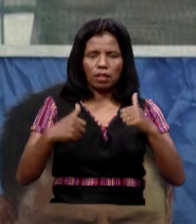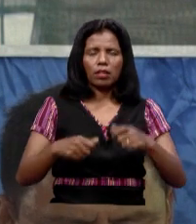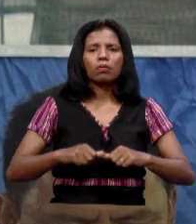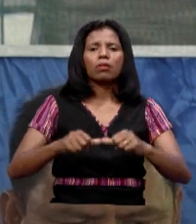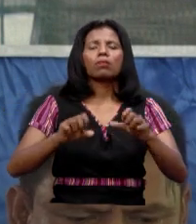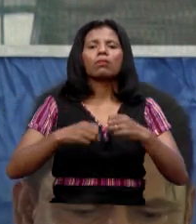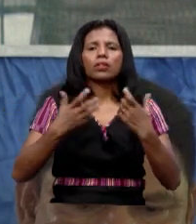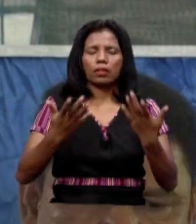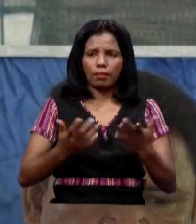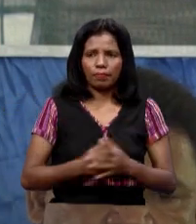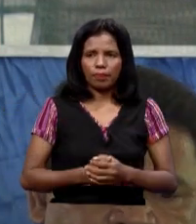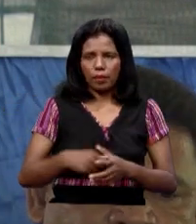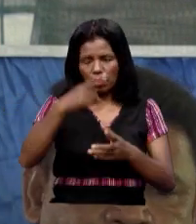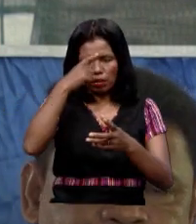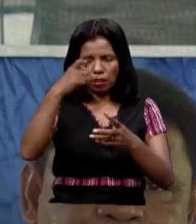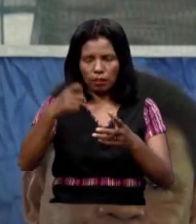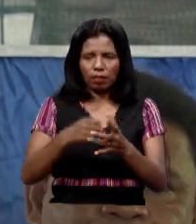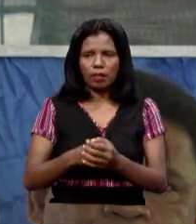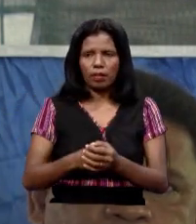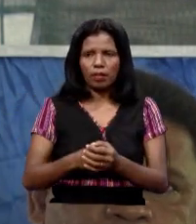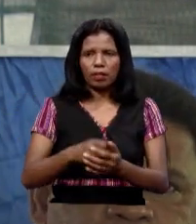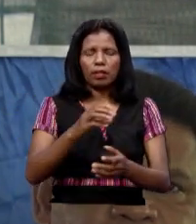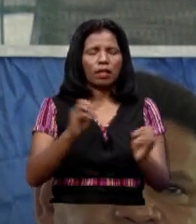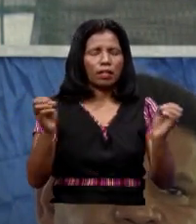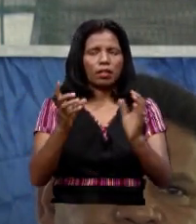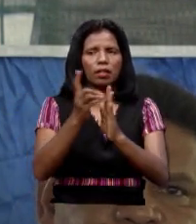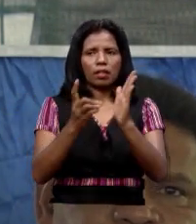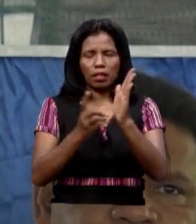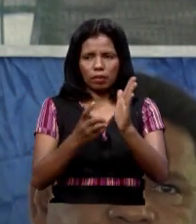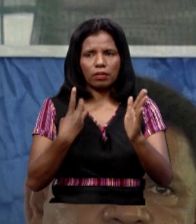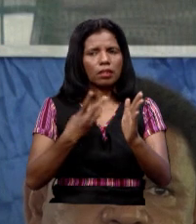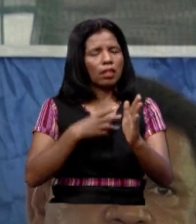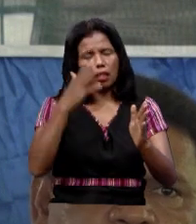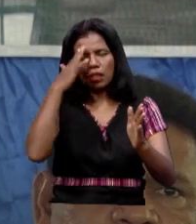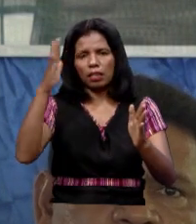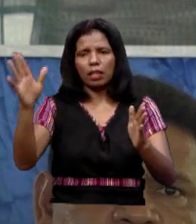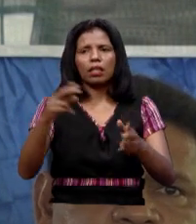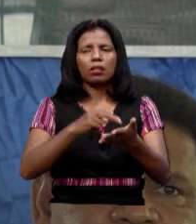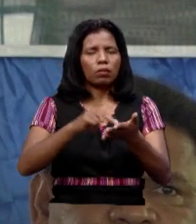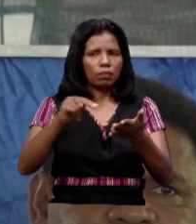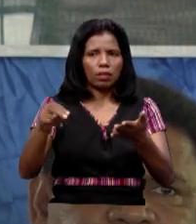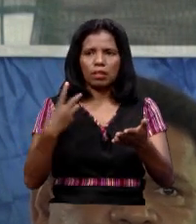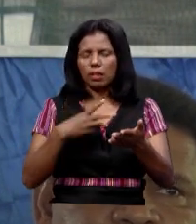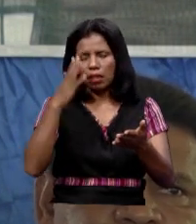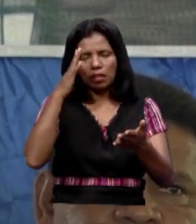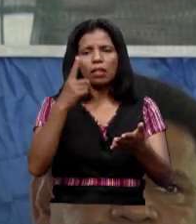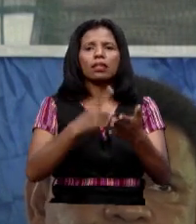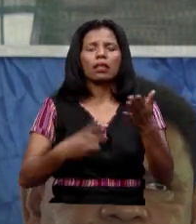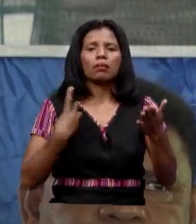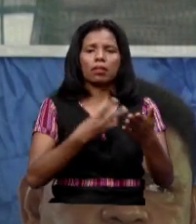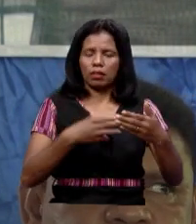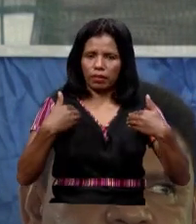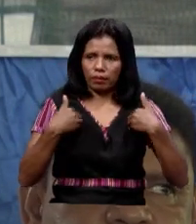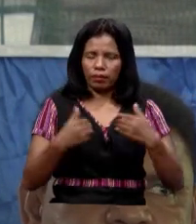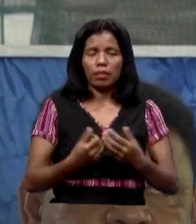dar. Tamba organização da, sem base de dados, que pela atendente de membro, lá conhece, interesse que lá conhece, timoruana, seria muito hira.